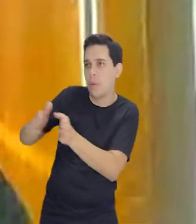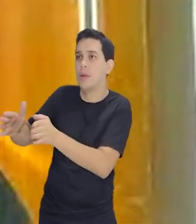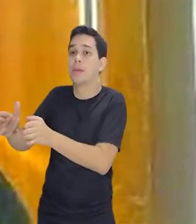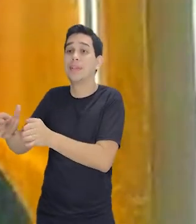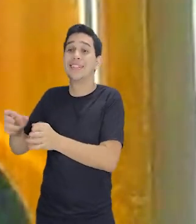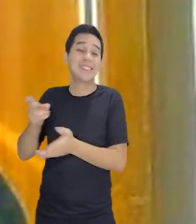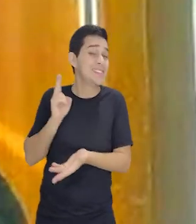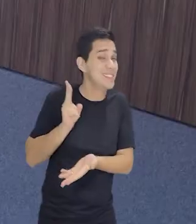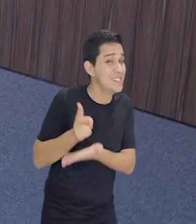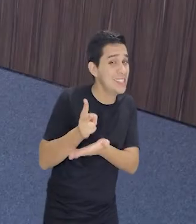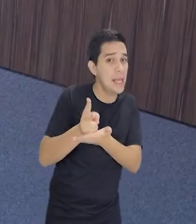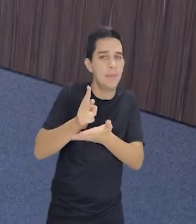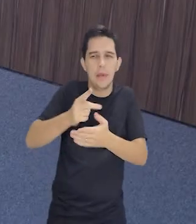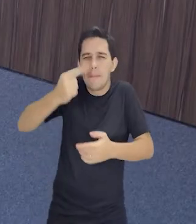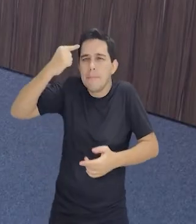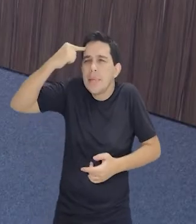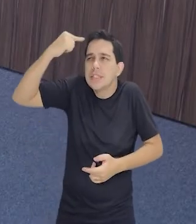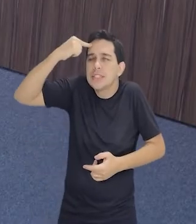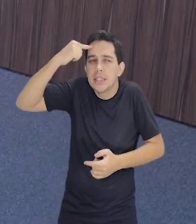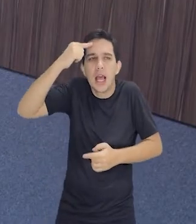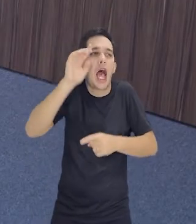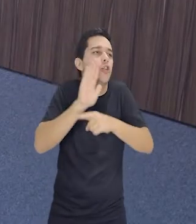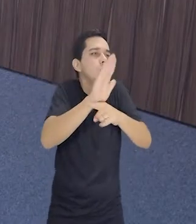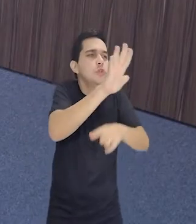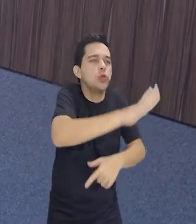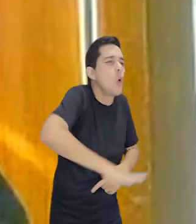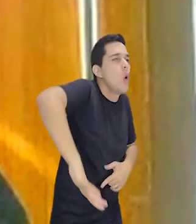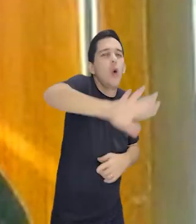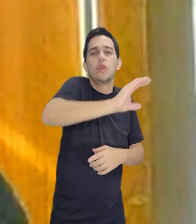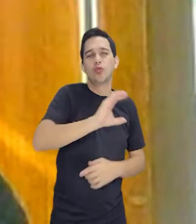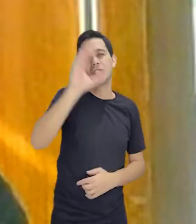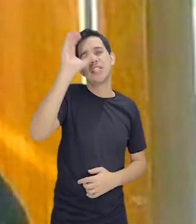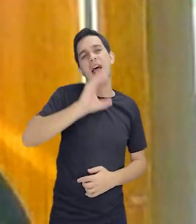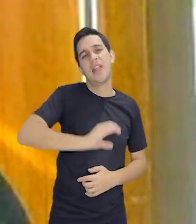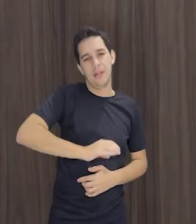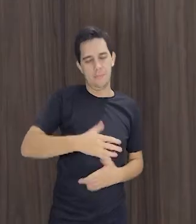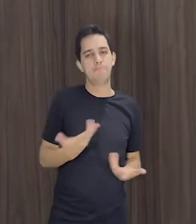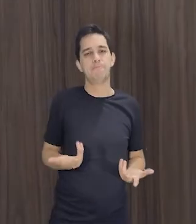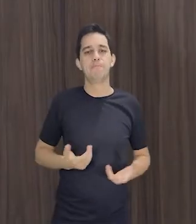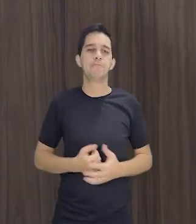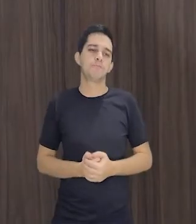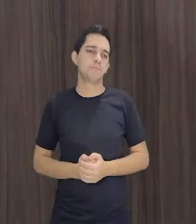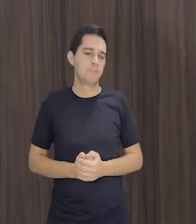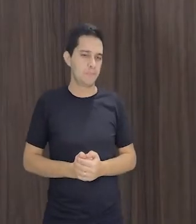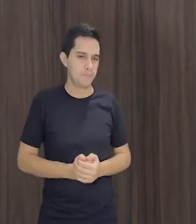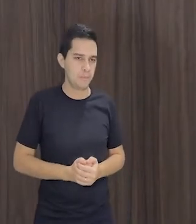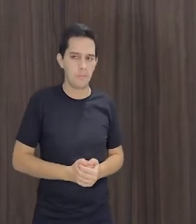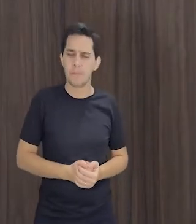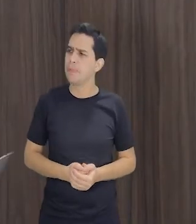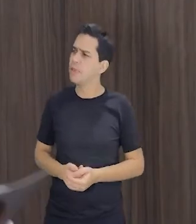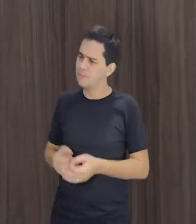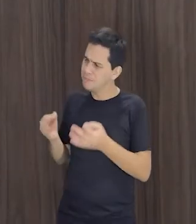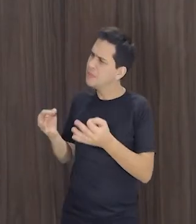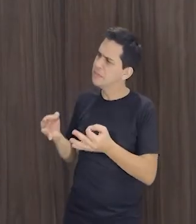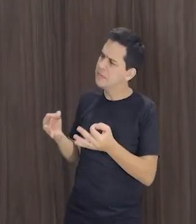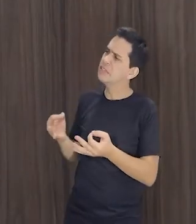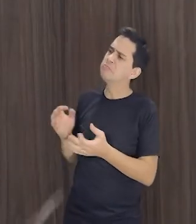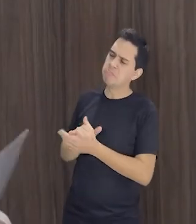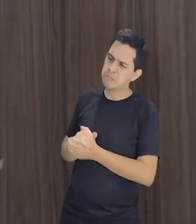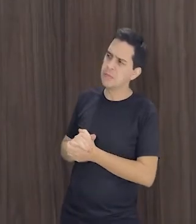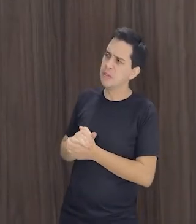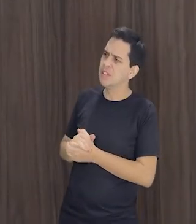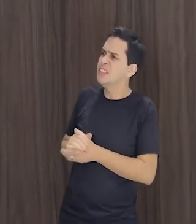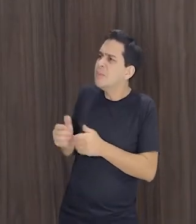para o interesse coletivo, né, visando a uma maior resolutividade do parquê. Perfeito, doutora. E a senhora poderia citar as